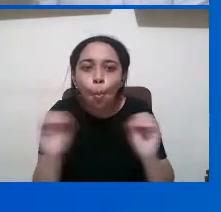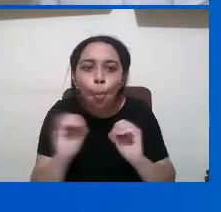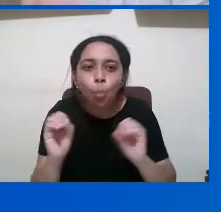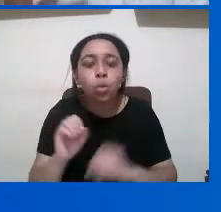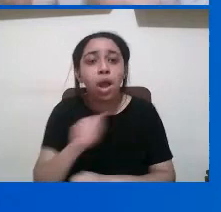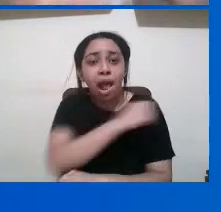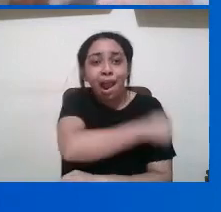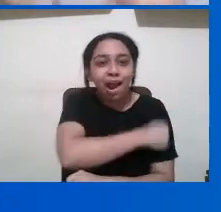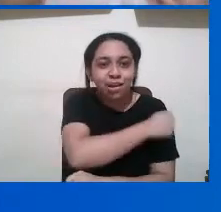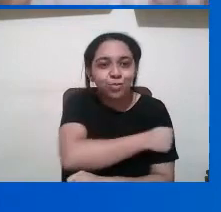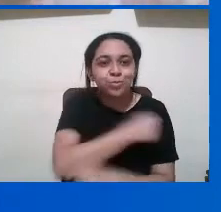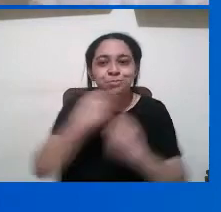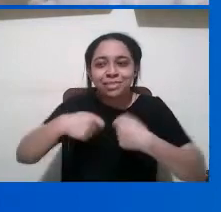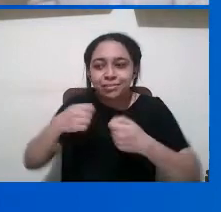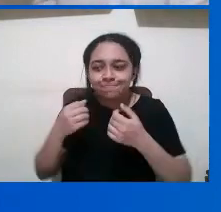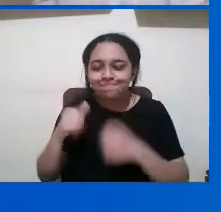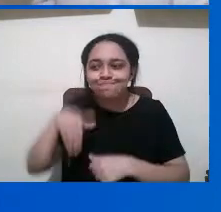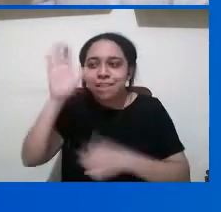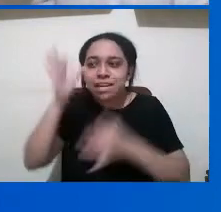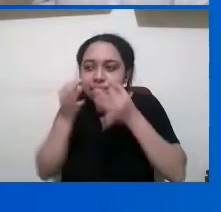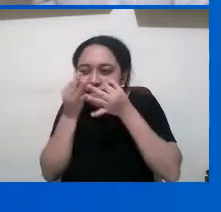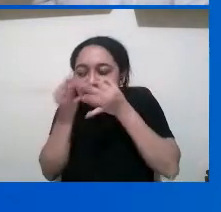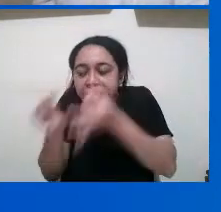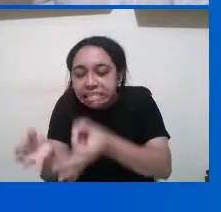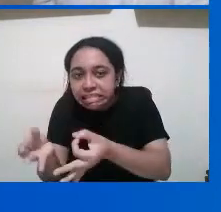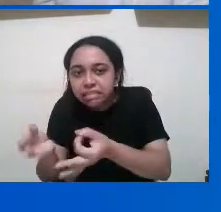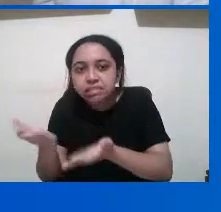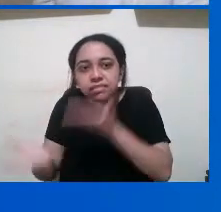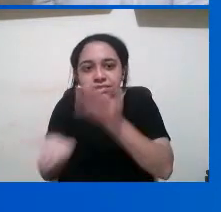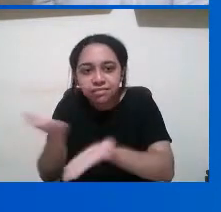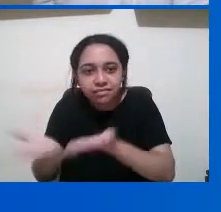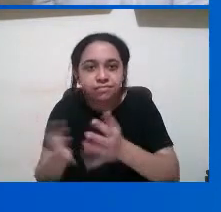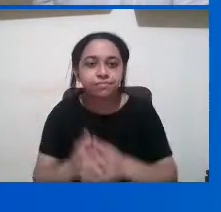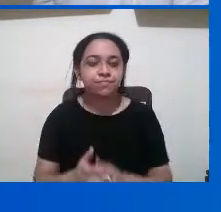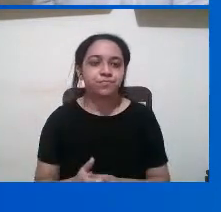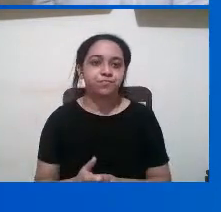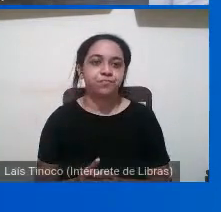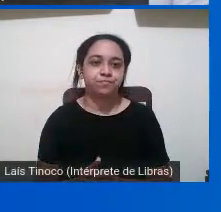então a gente tem essa possibilidade o próximo